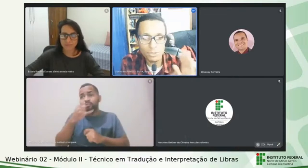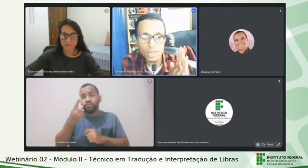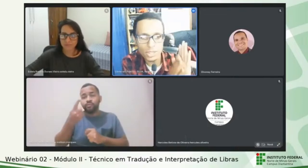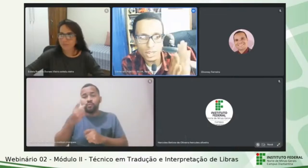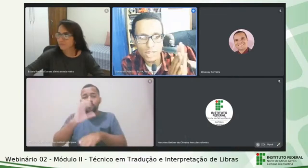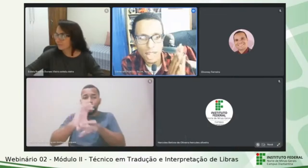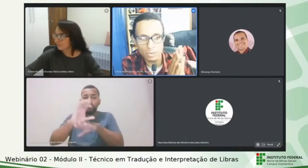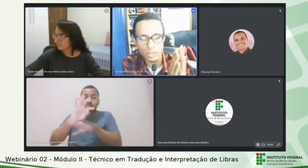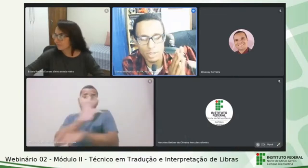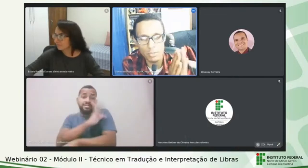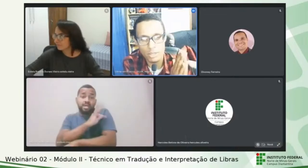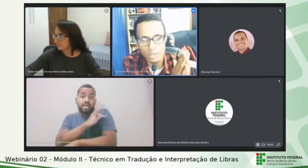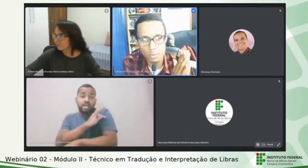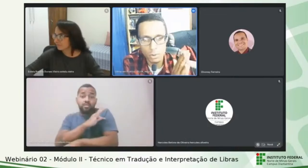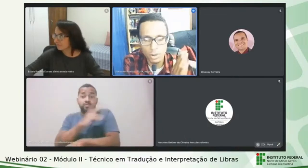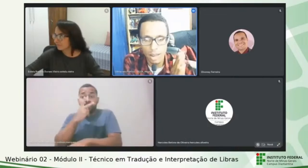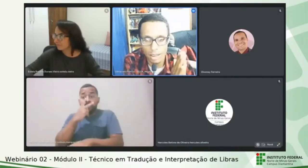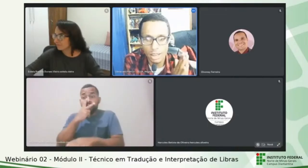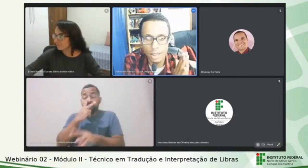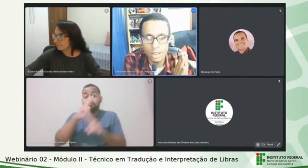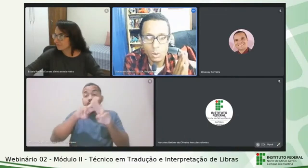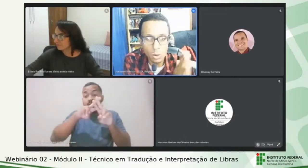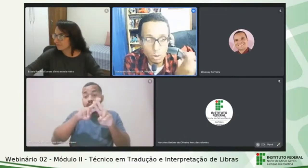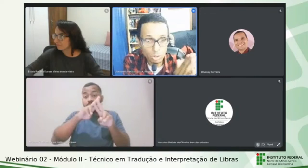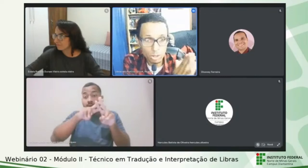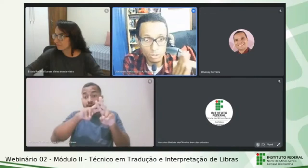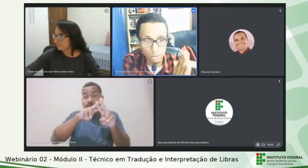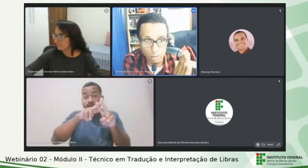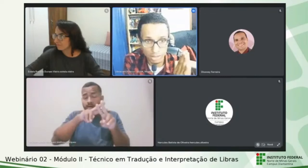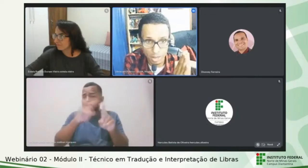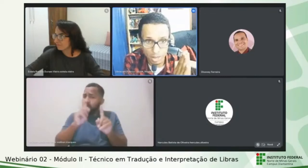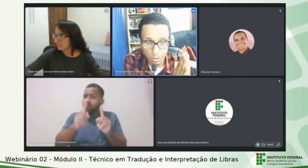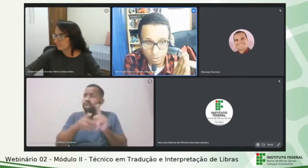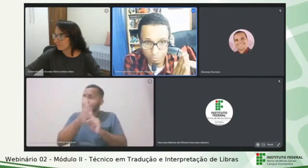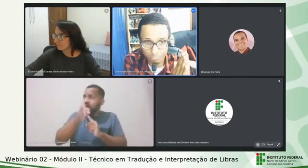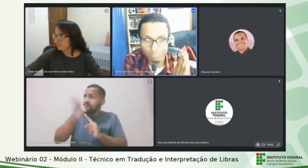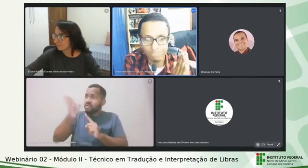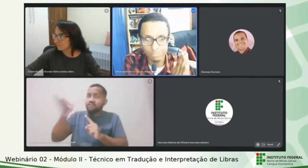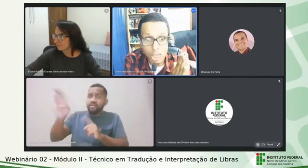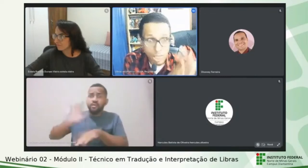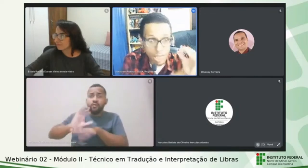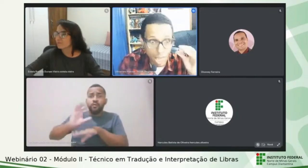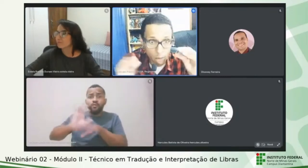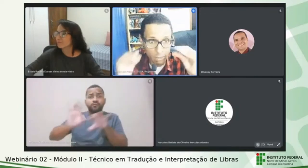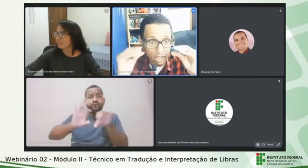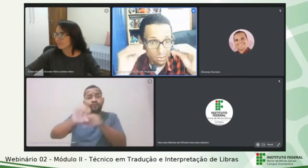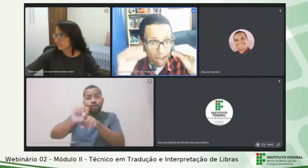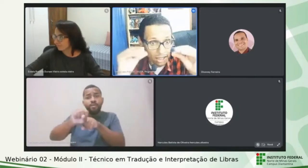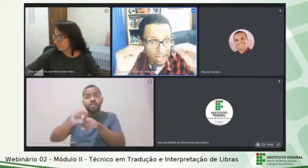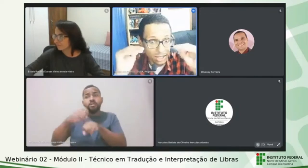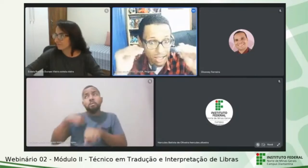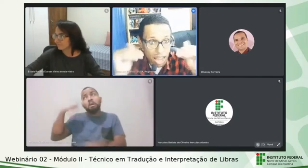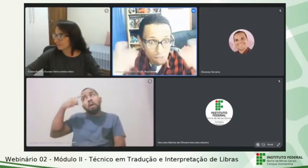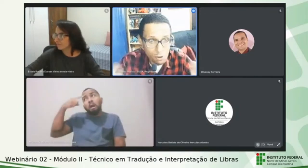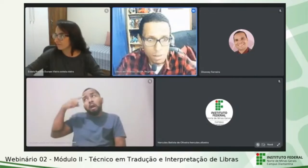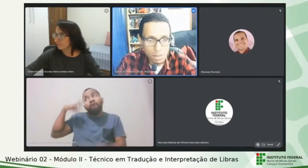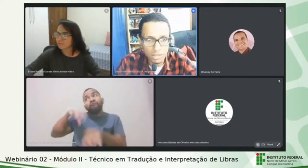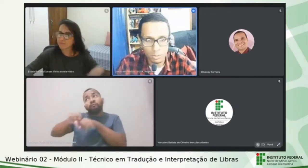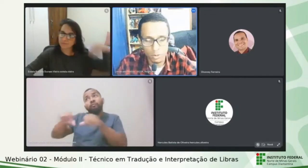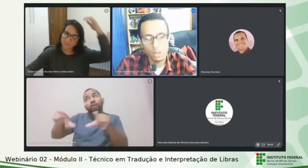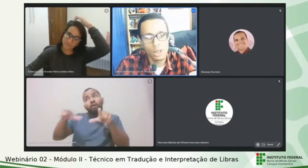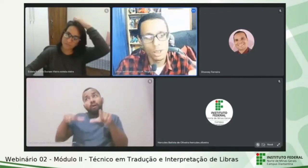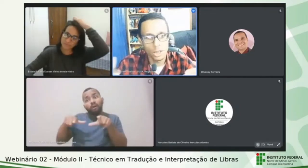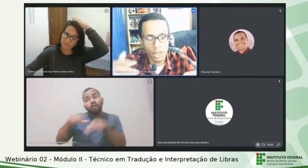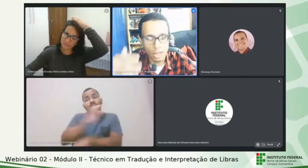não fique engessado, você precisa procurar cursos de formação que realmente vá te dar